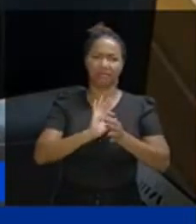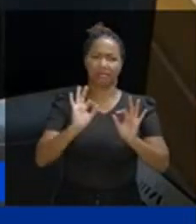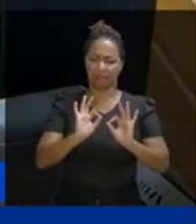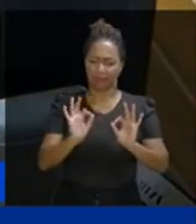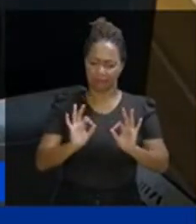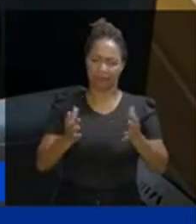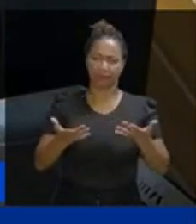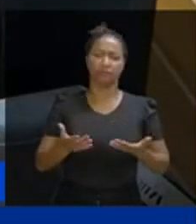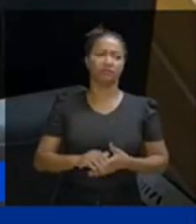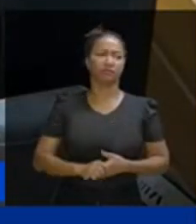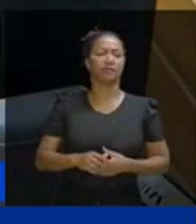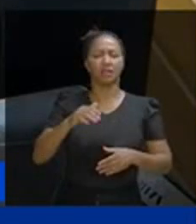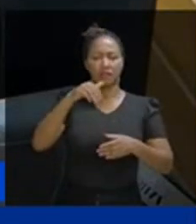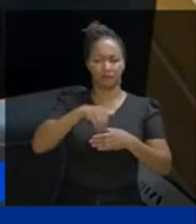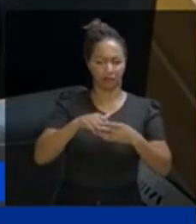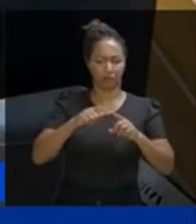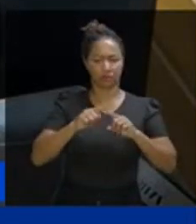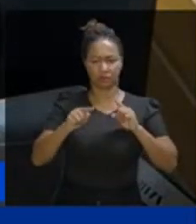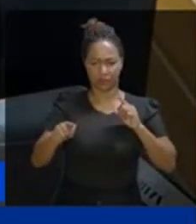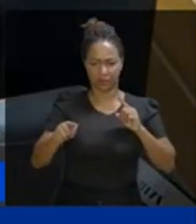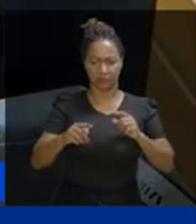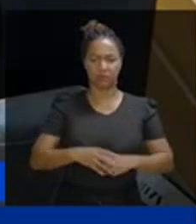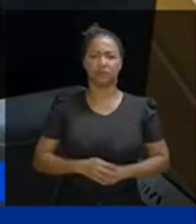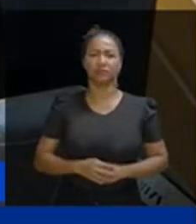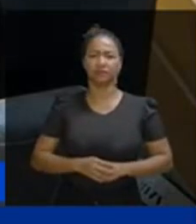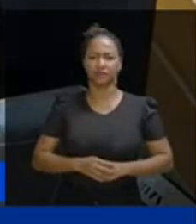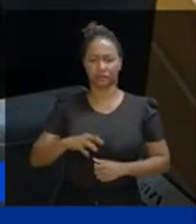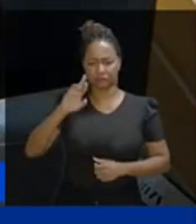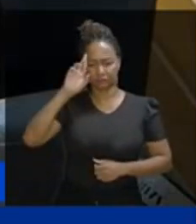por isso, então, eu voto com a divergência, excelência.